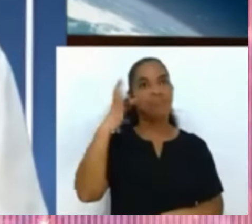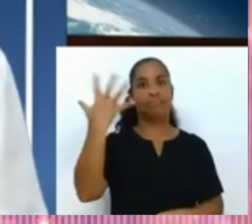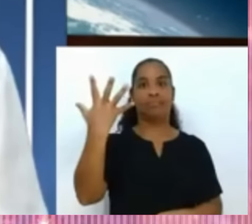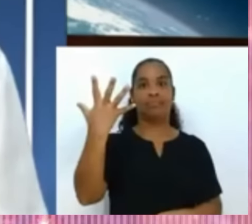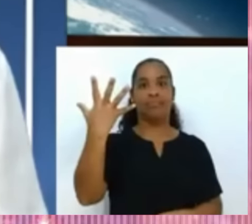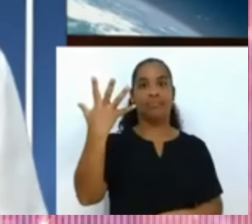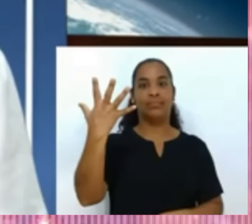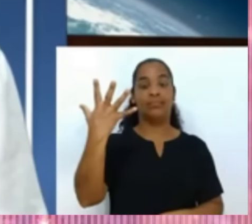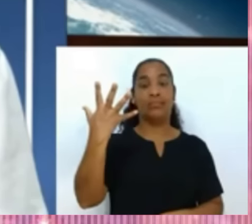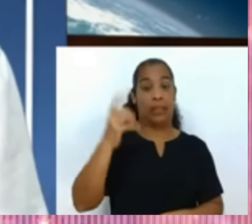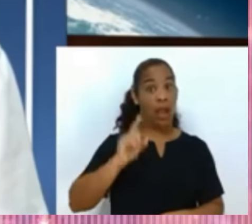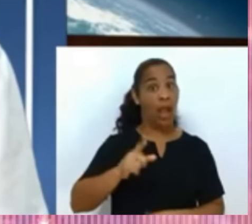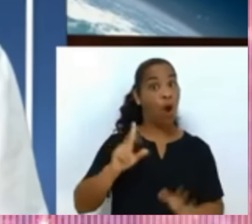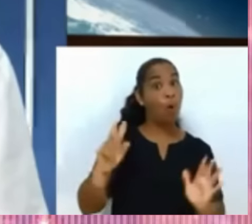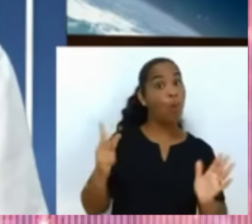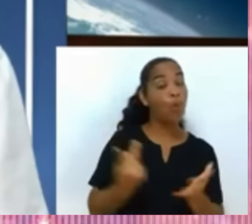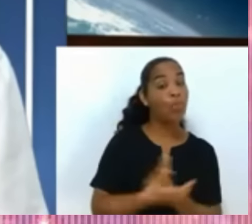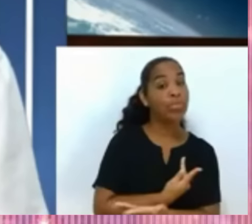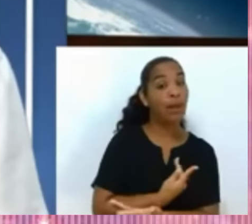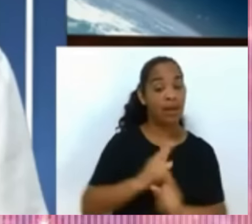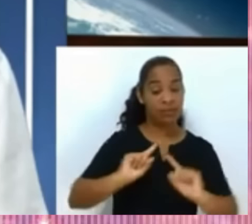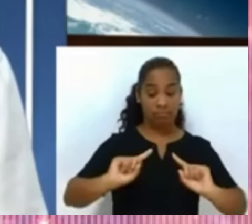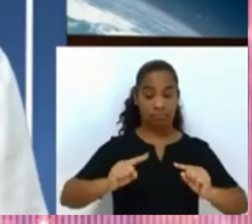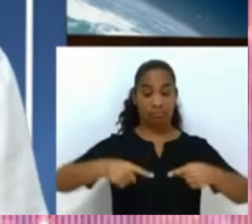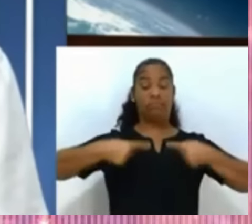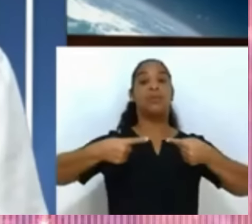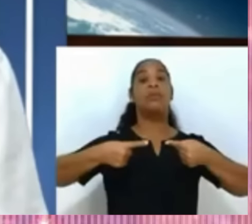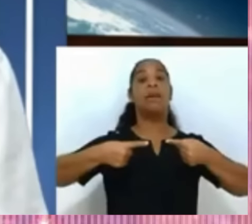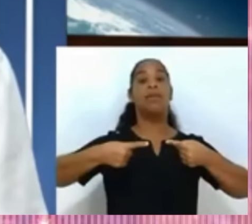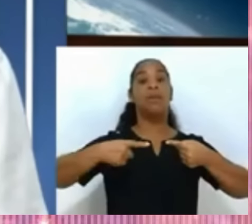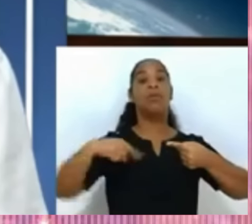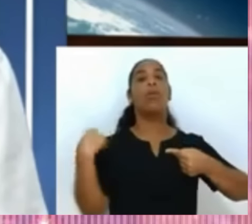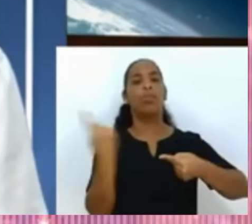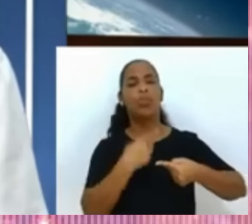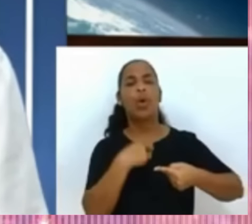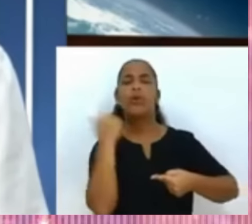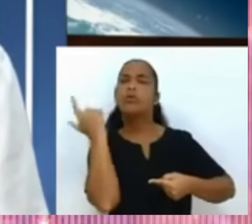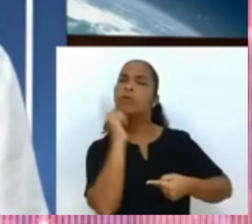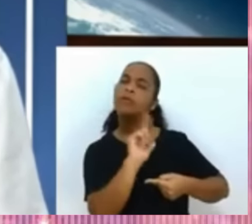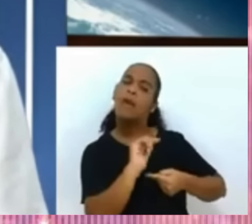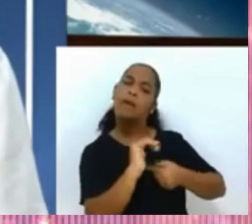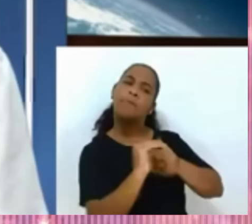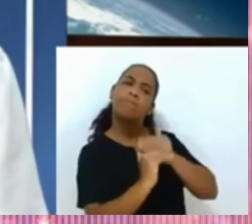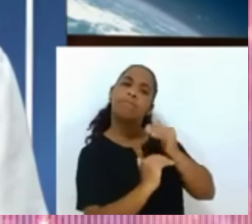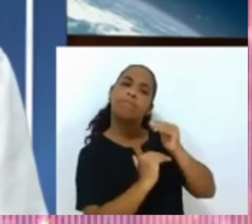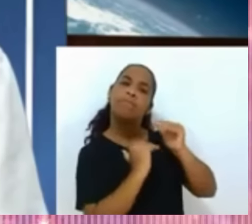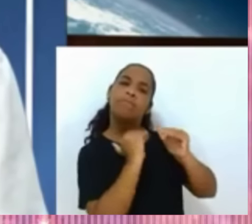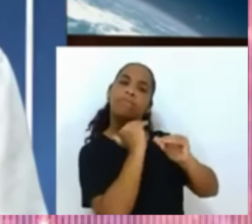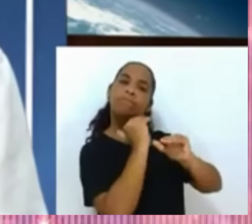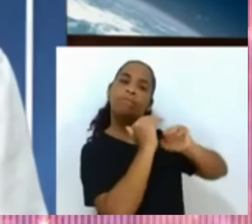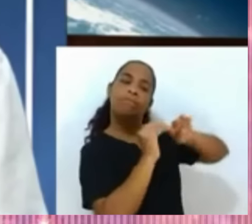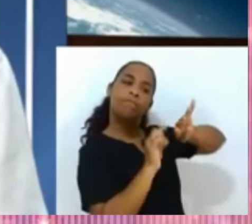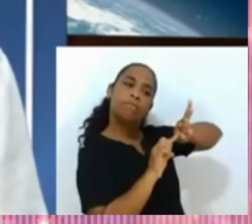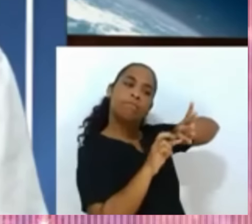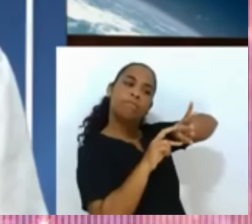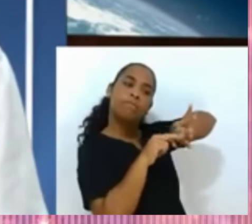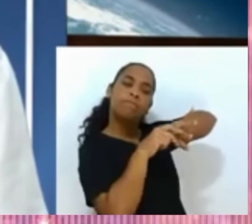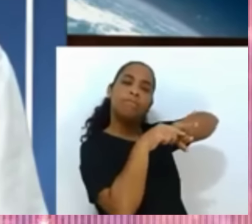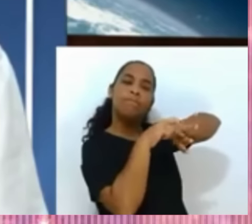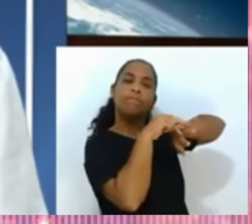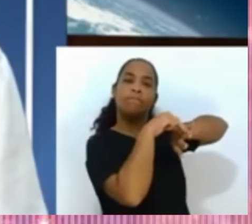dos Desafios que nós soltamos os degraus do processo de enriquecimento das